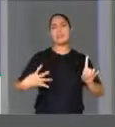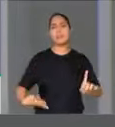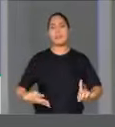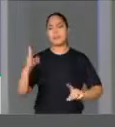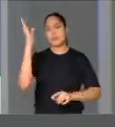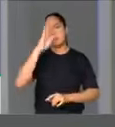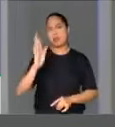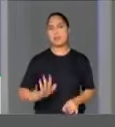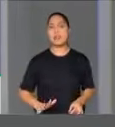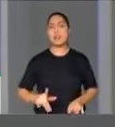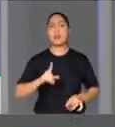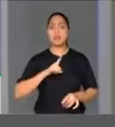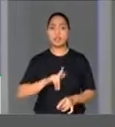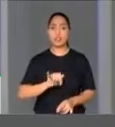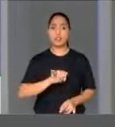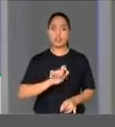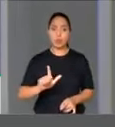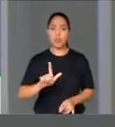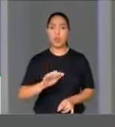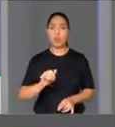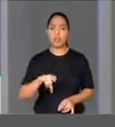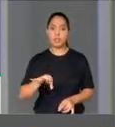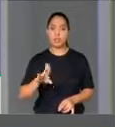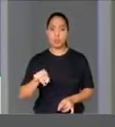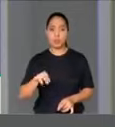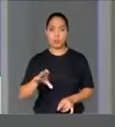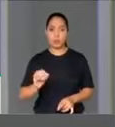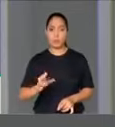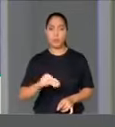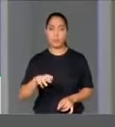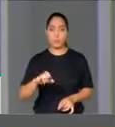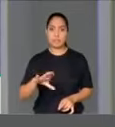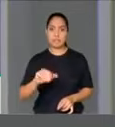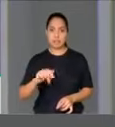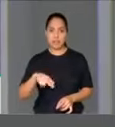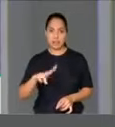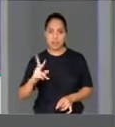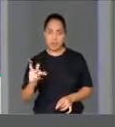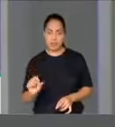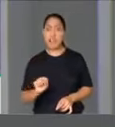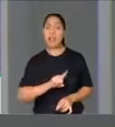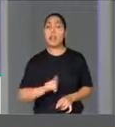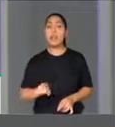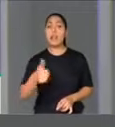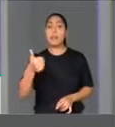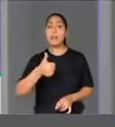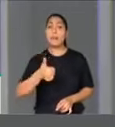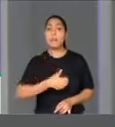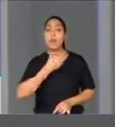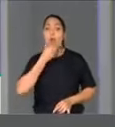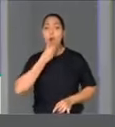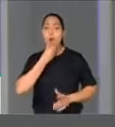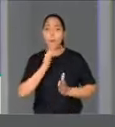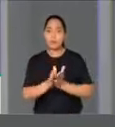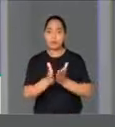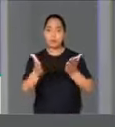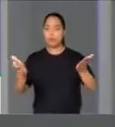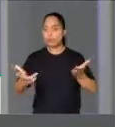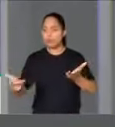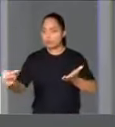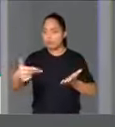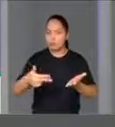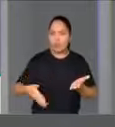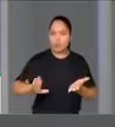Antônio Mascarenhas, considerado o primeiro ativista LGBT brasileiro, já juntava recortes de jornais,